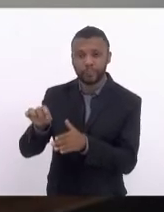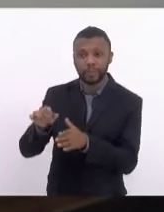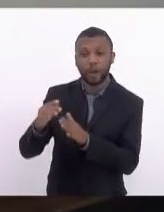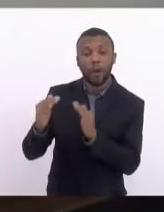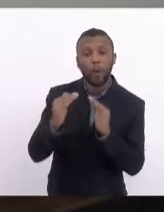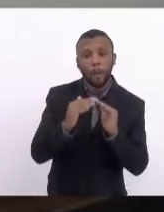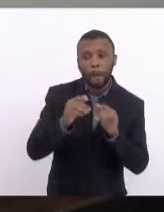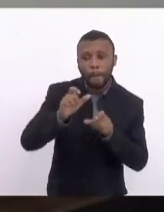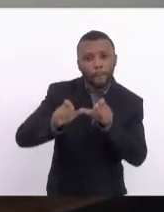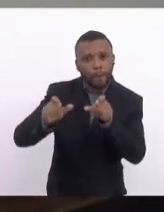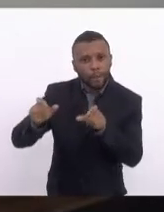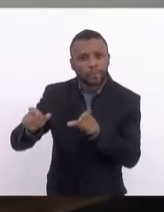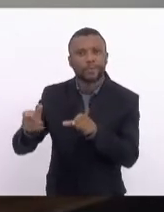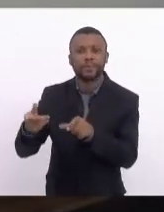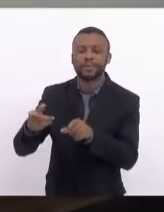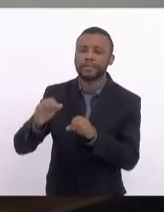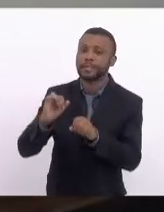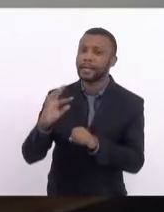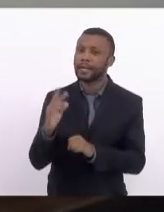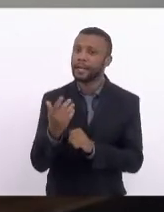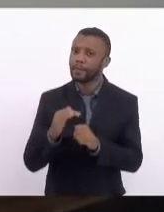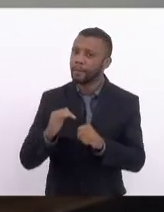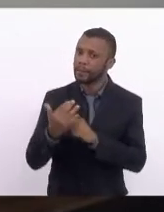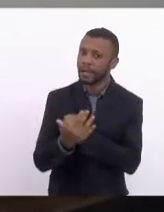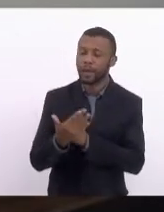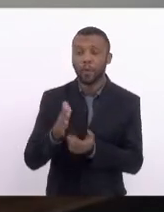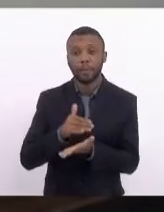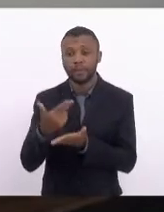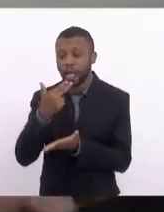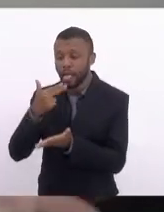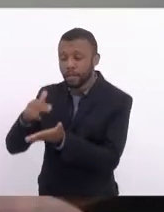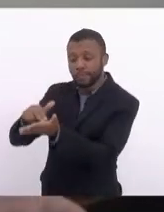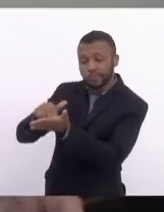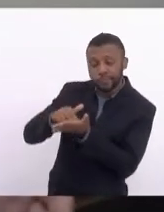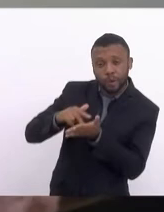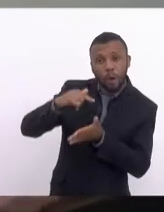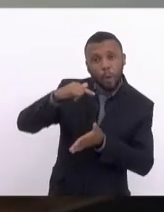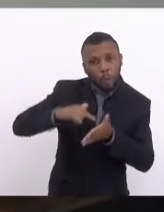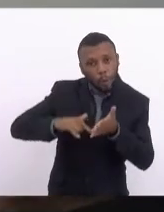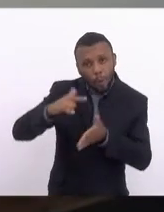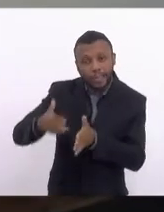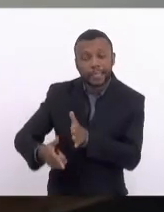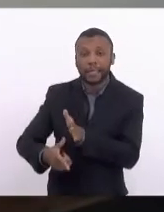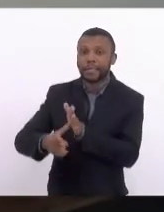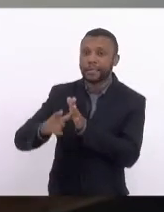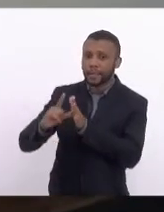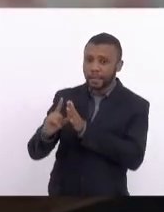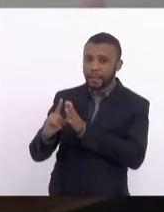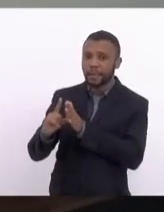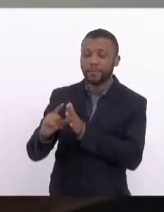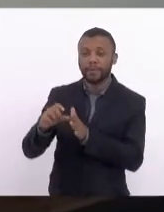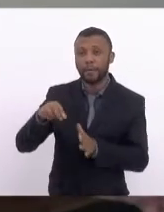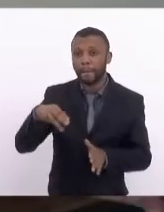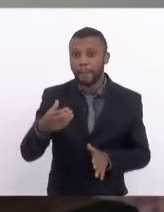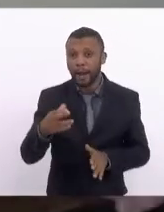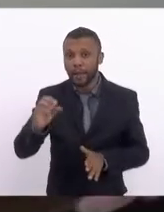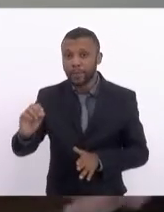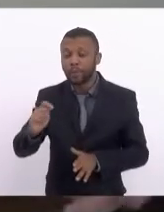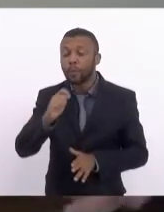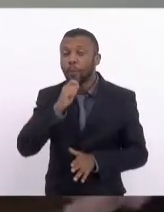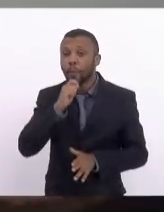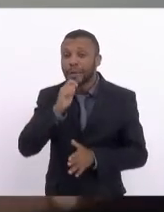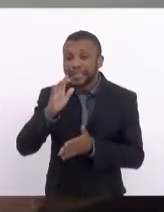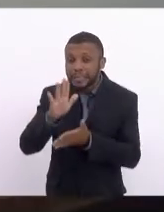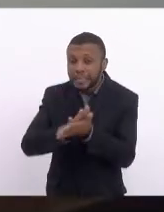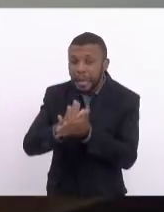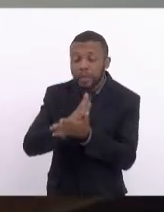contas já de fevereiro, de março de 2022, contas antecipadas, sem que haja qualquer encarregado